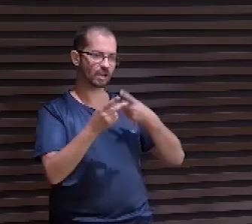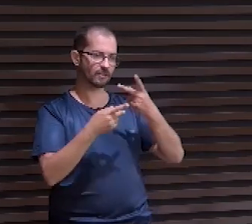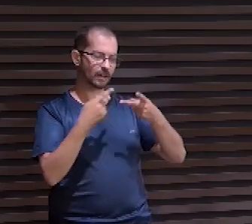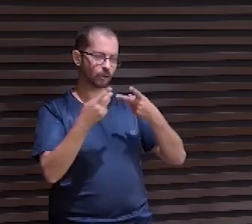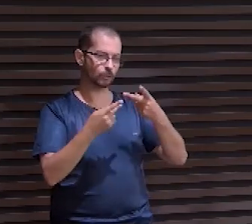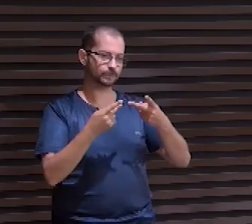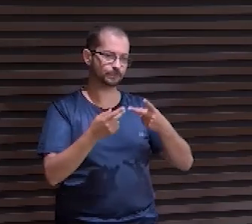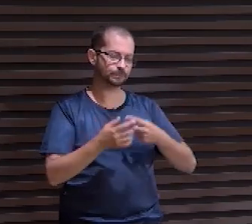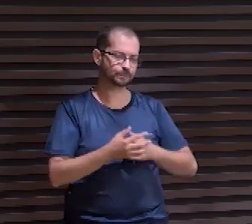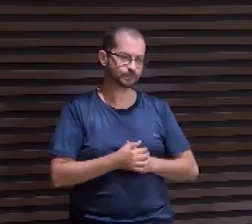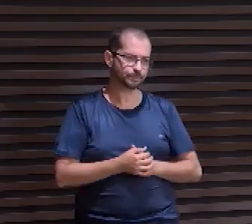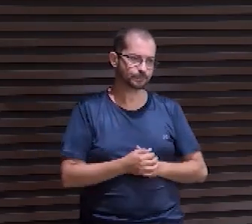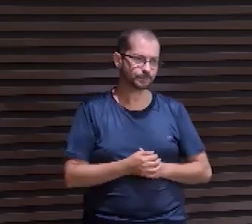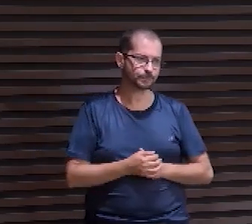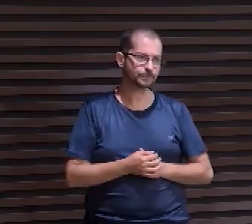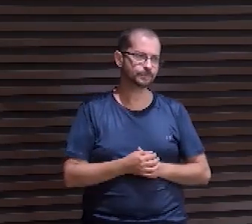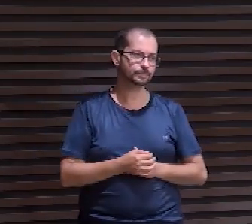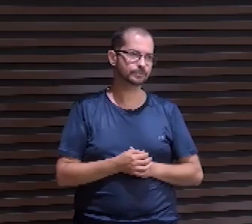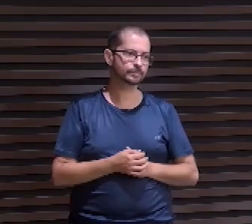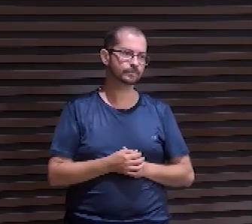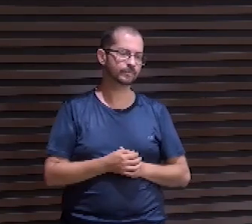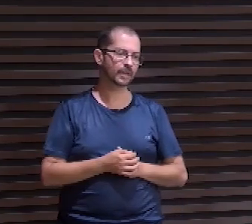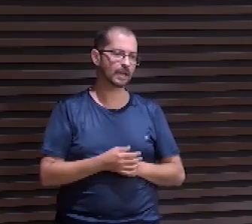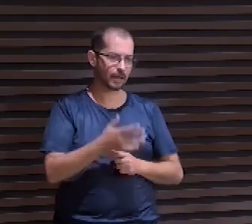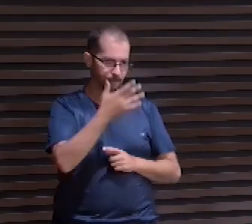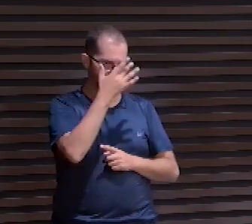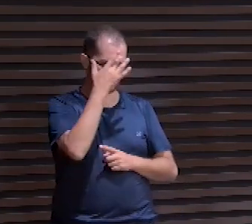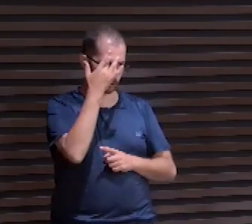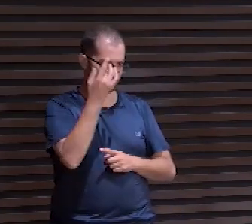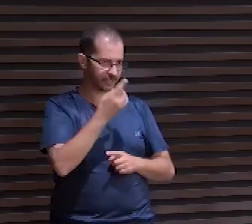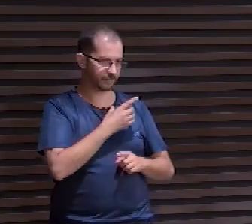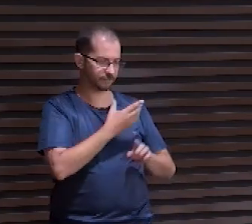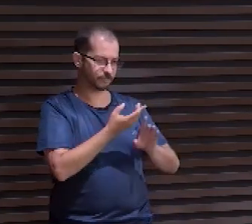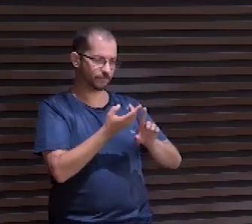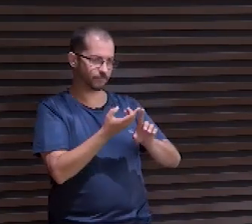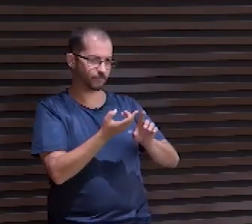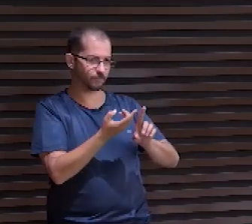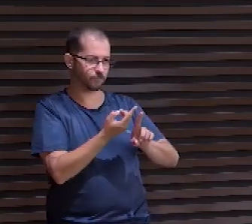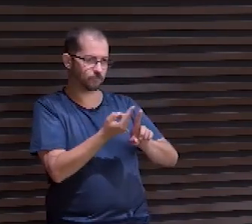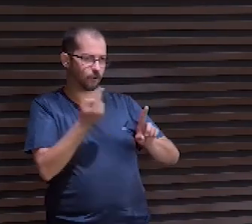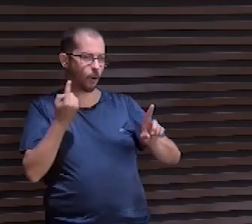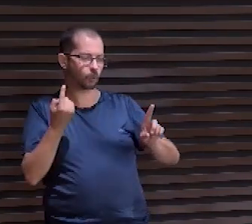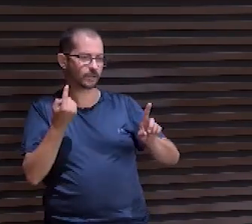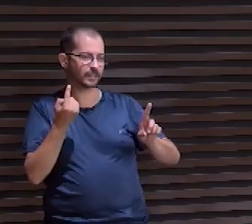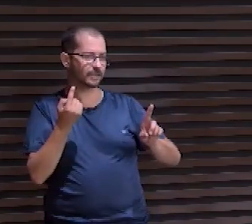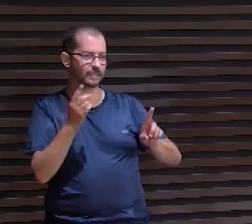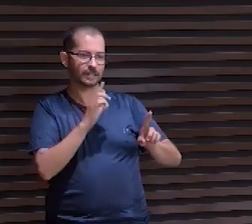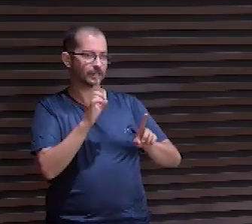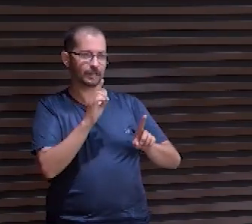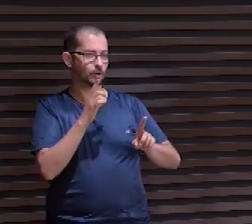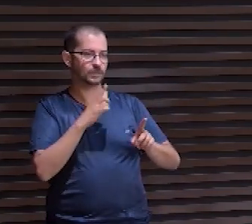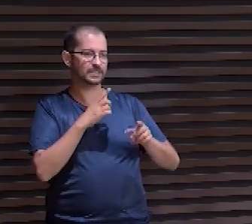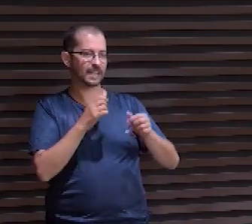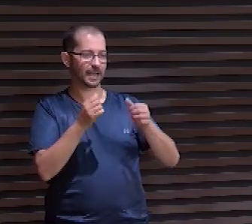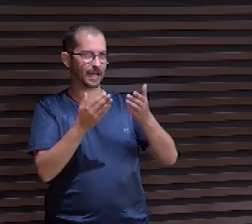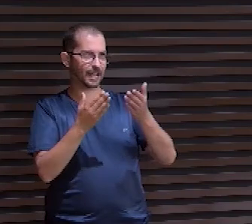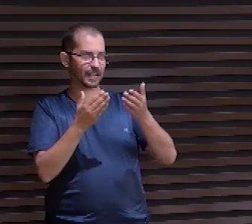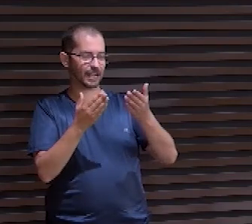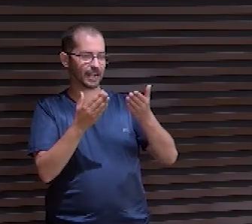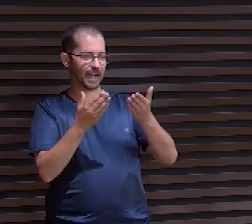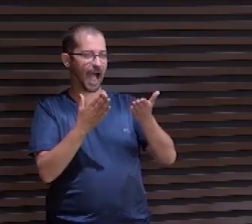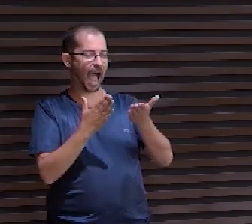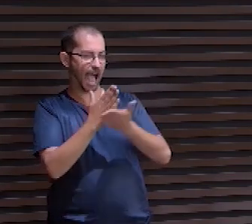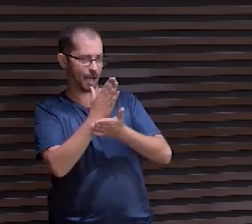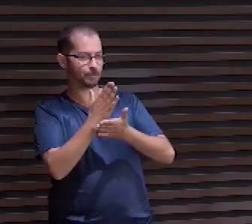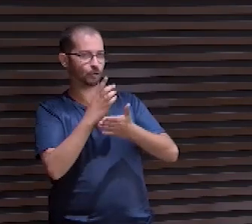arado e olha para trás, ele não é apto para o reino de Deus. A